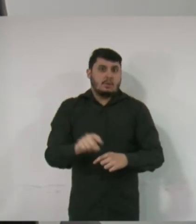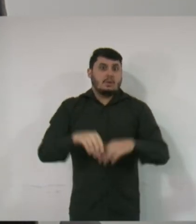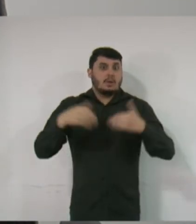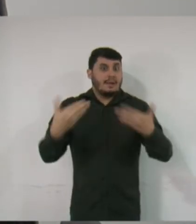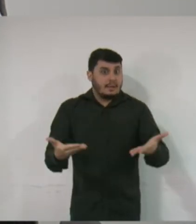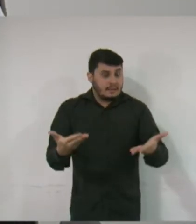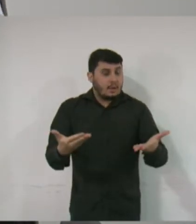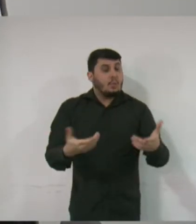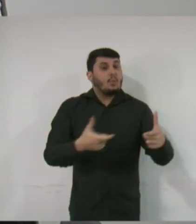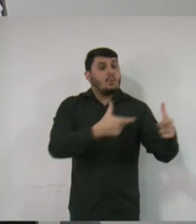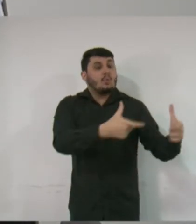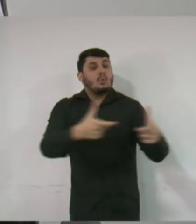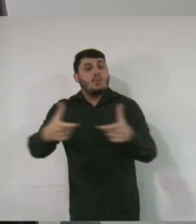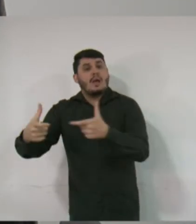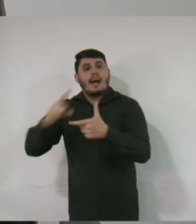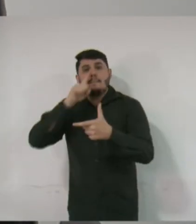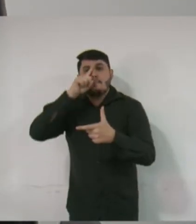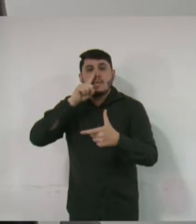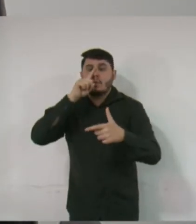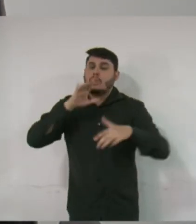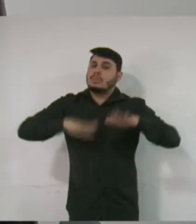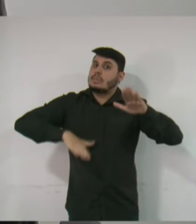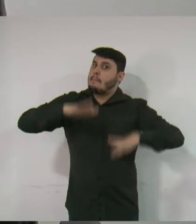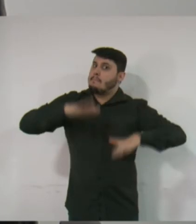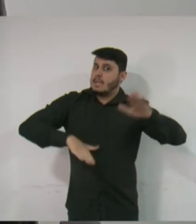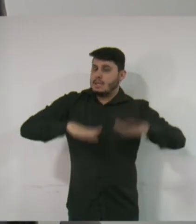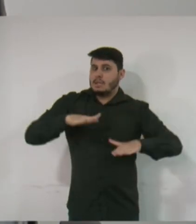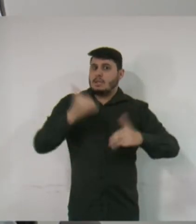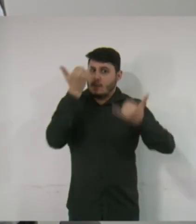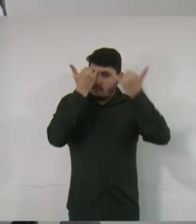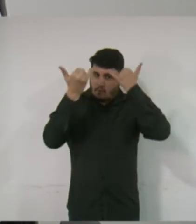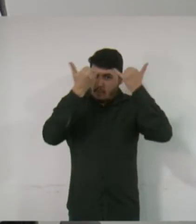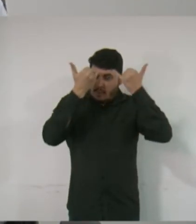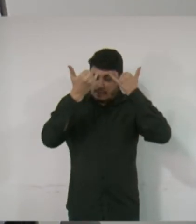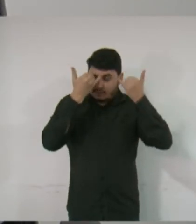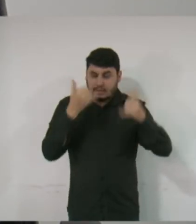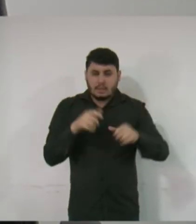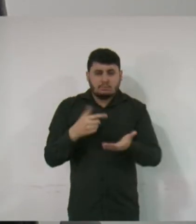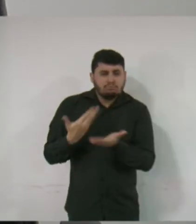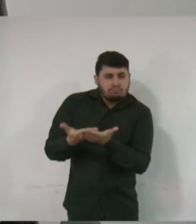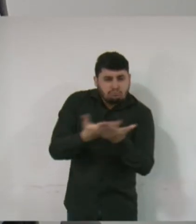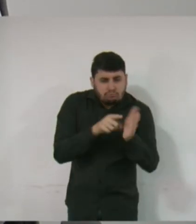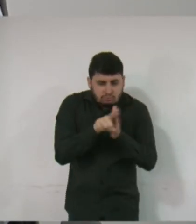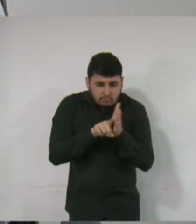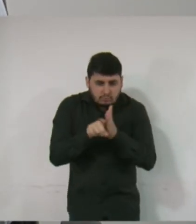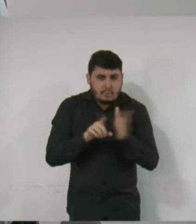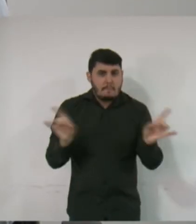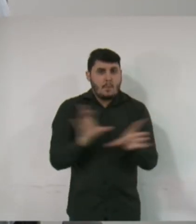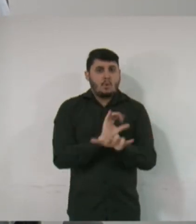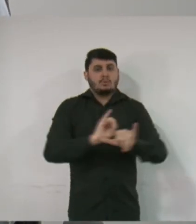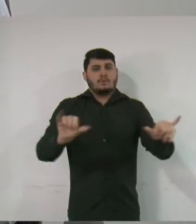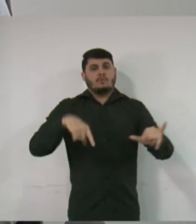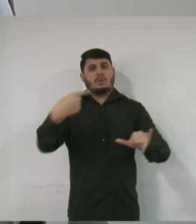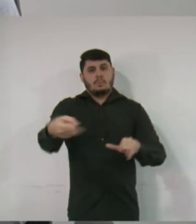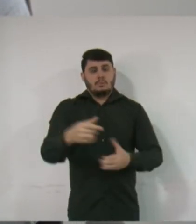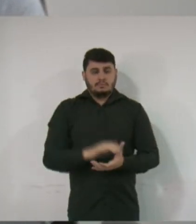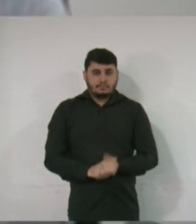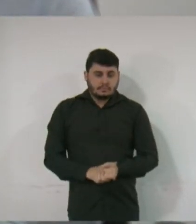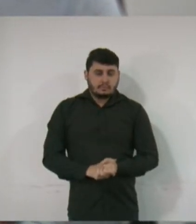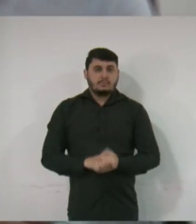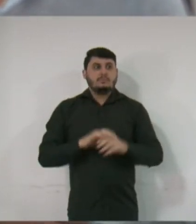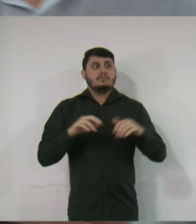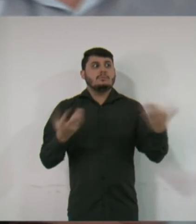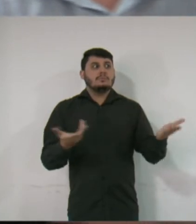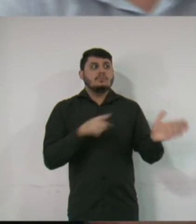definição dos locais é a partir dessas áreas de risco levantadas com informações das equipes da Secretaria de Saúde. A parceria com o governo do estado